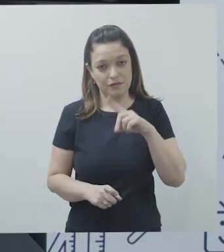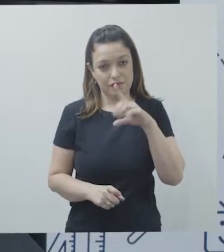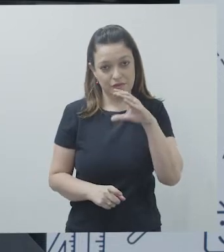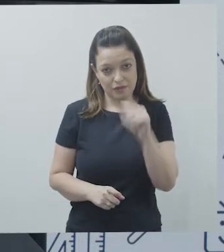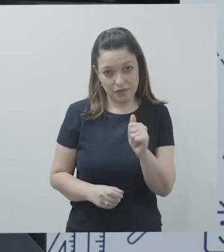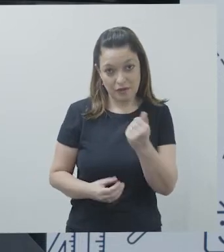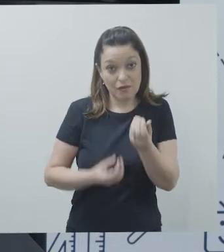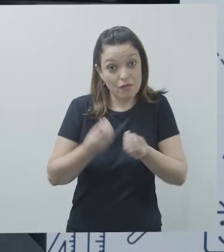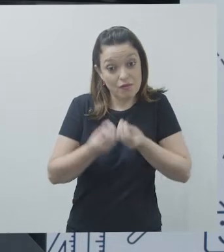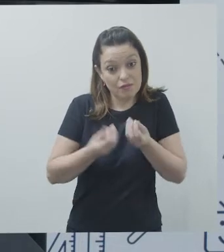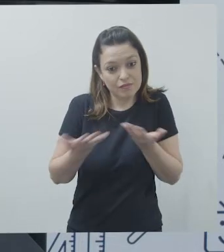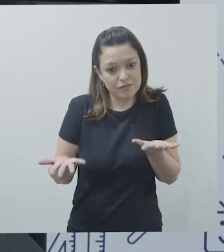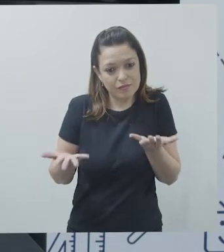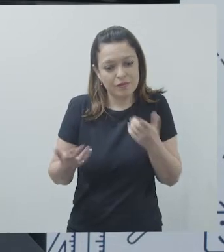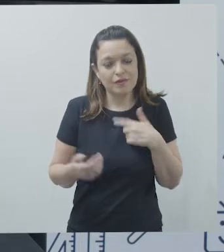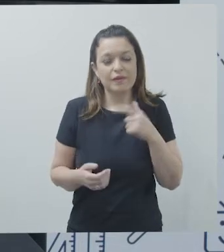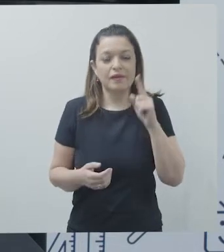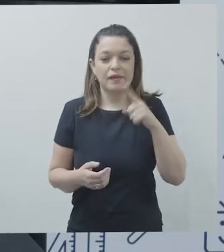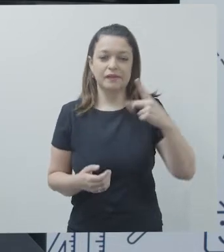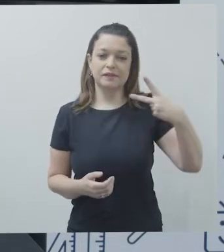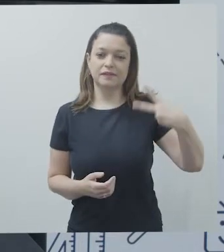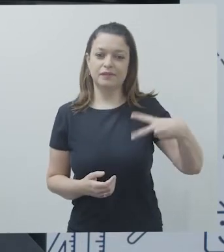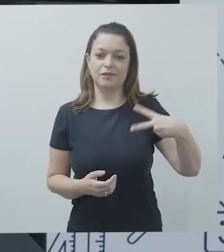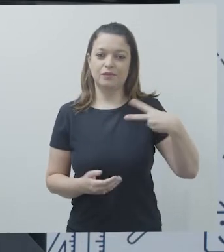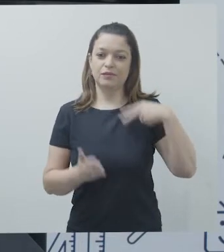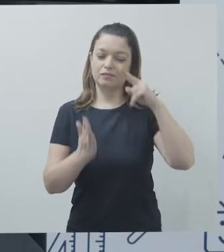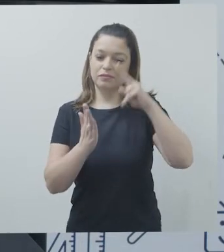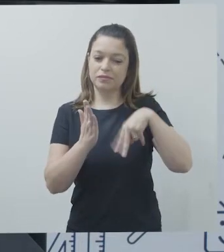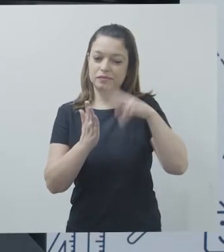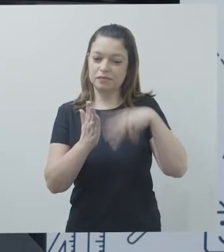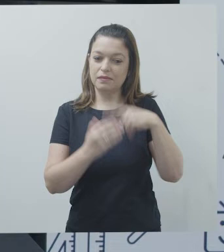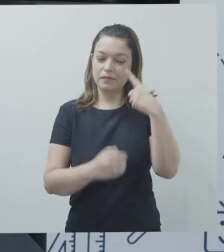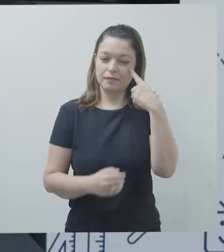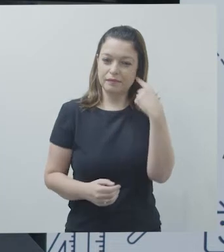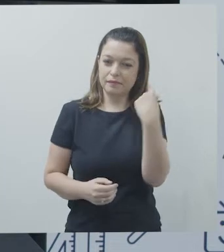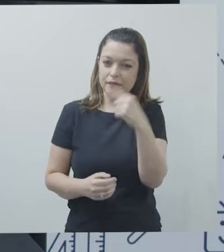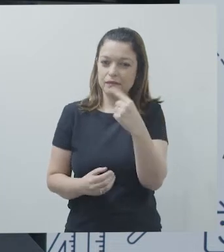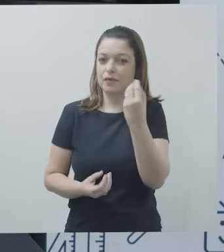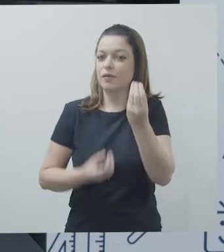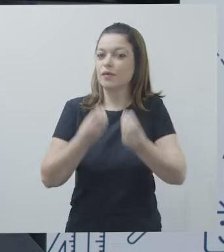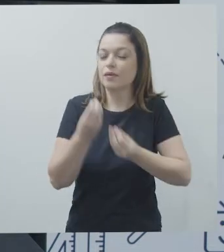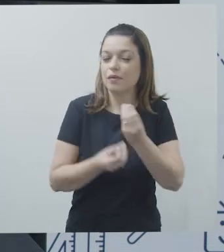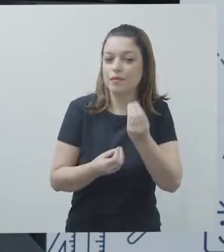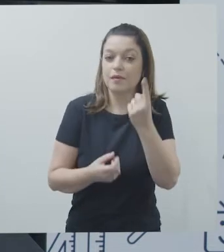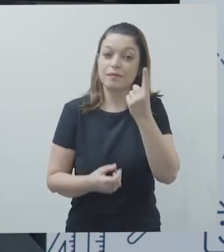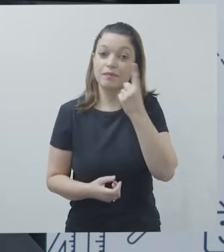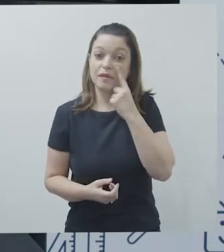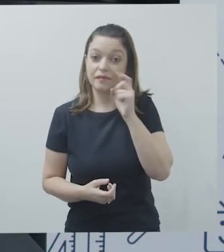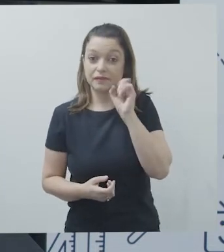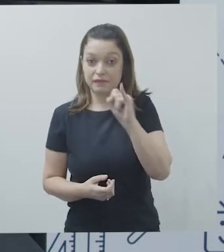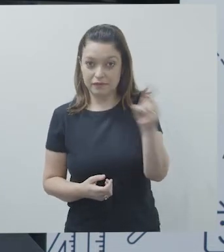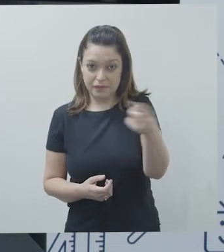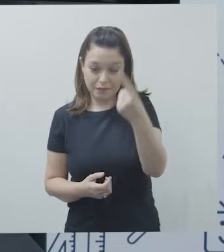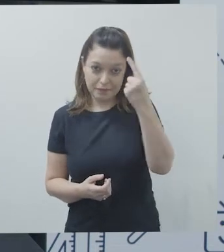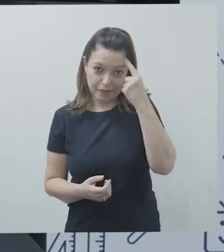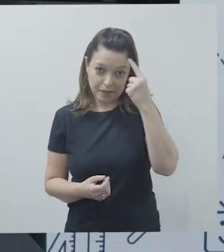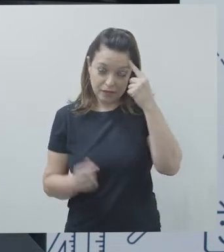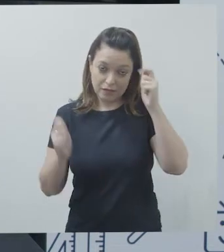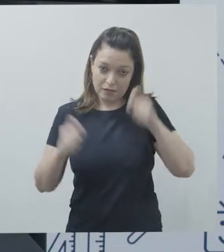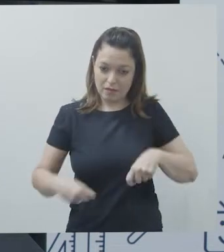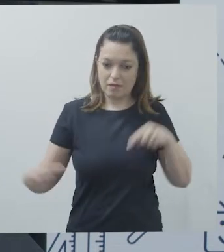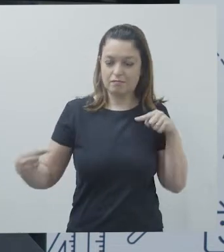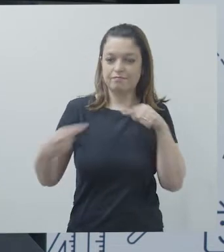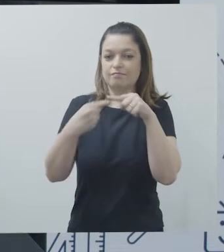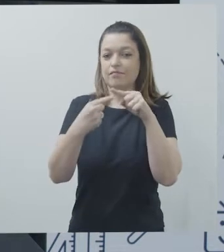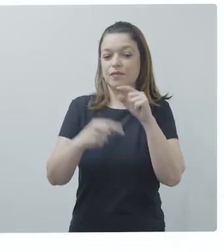vai para a segunda parte para ver se a gente descobre, para ver se aquilo que você pensou tem a ver mesmo com o que aconteceu.